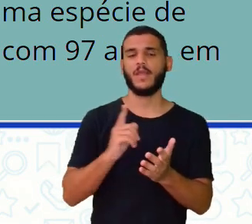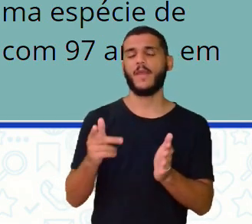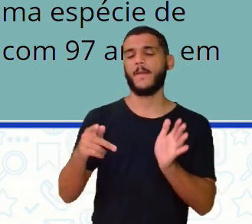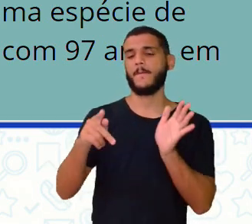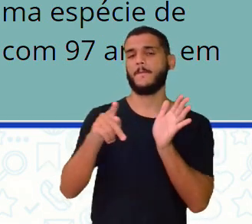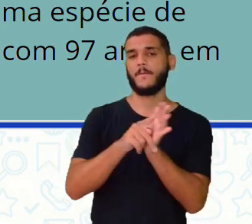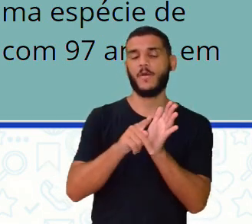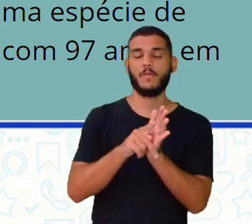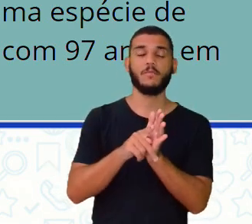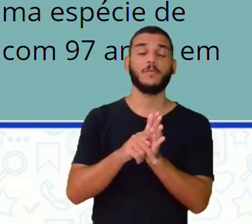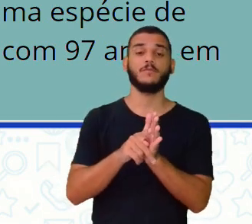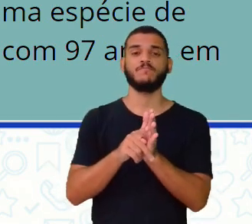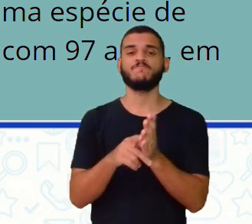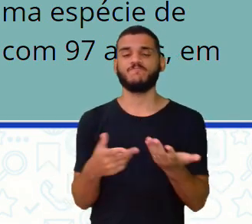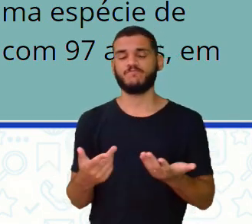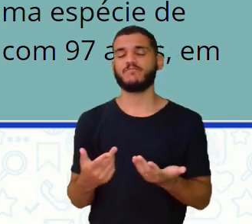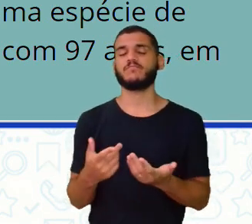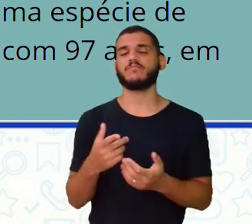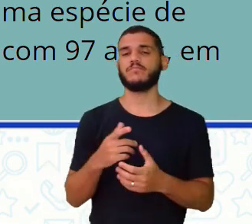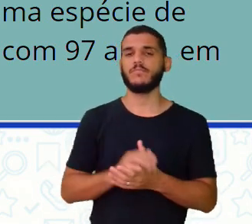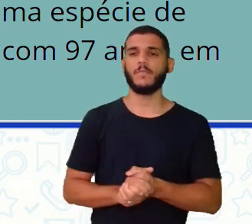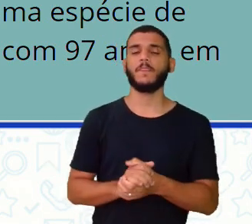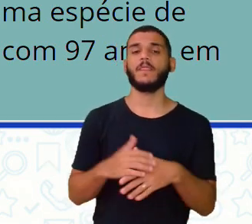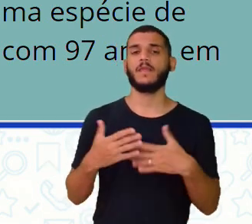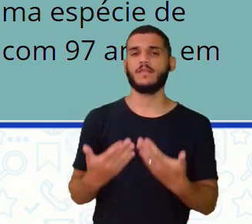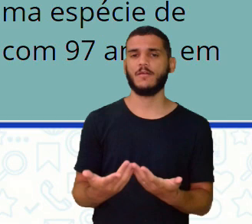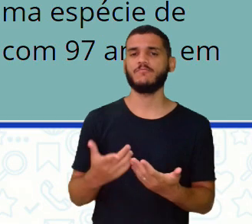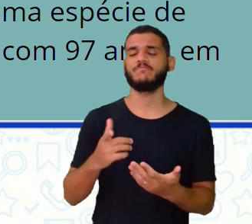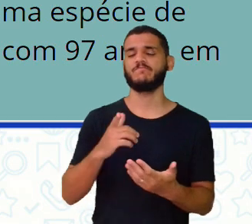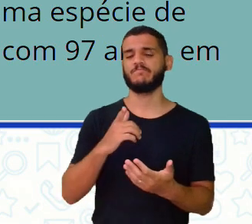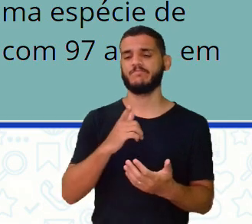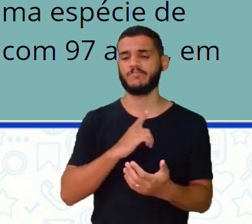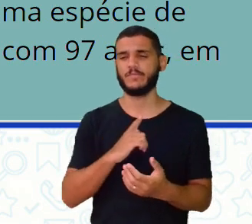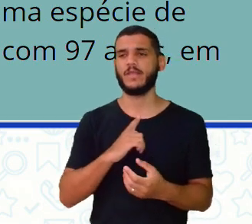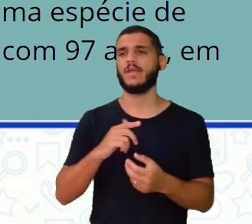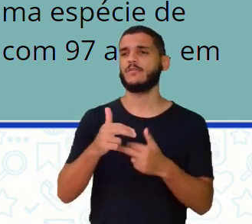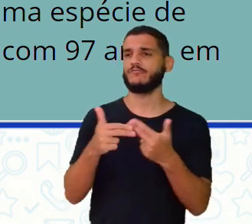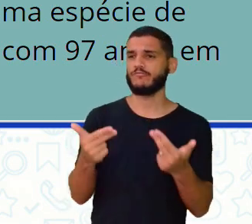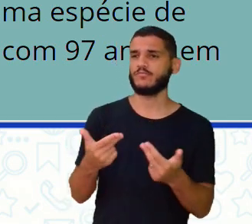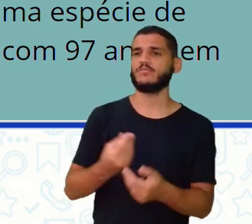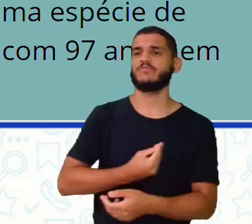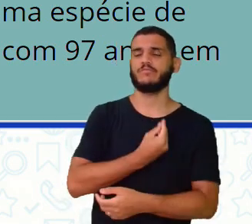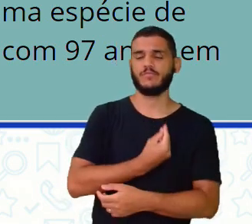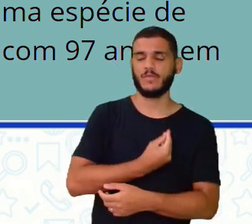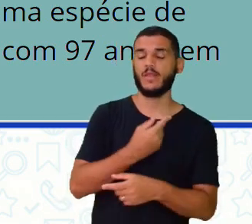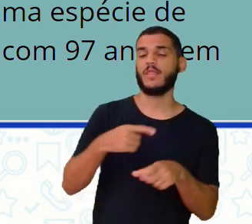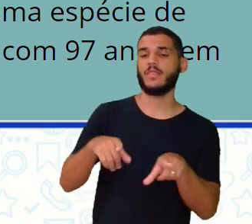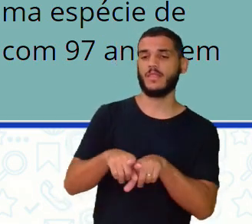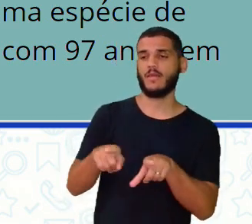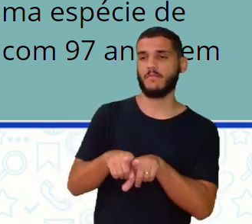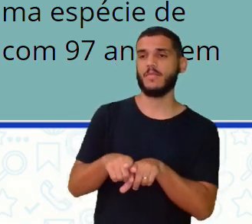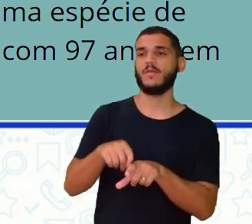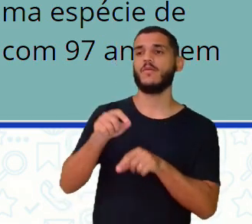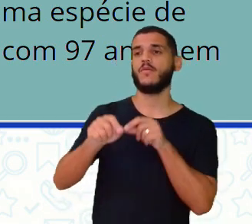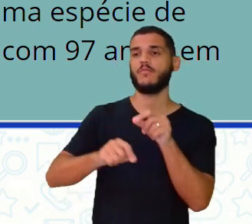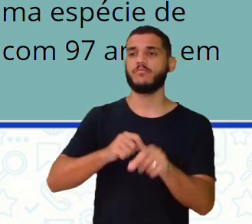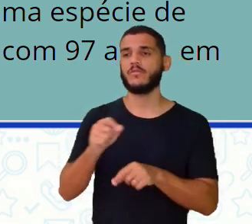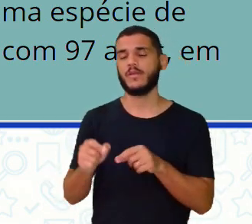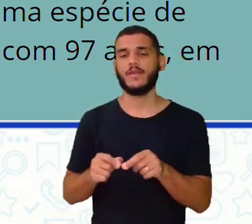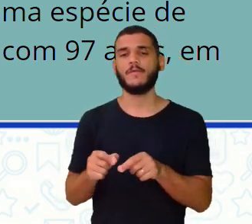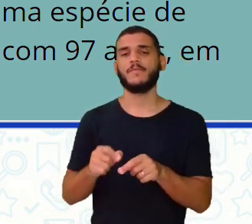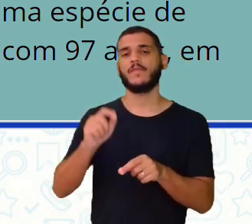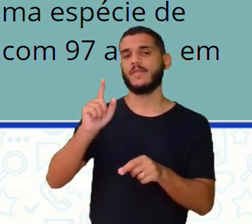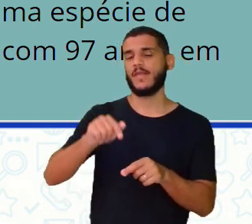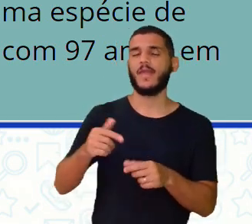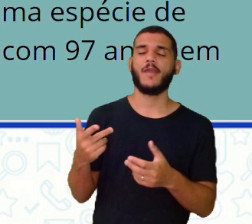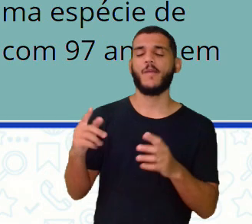se conjugavam a considerações existenciais e uma espécie de surrealismo